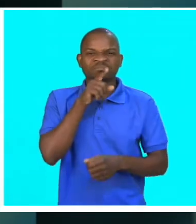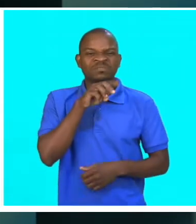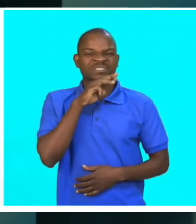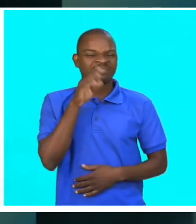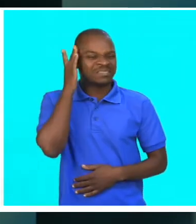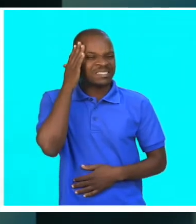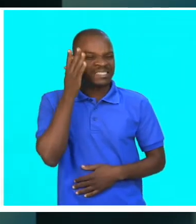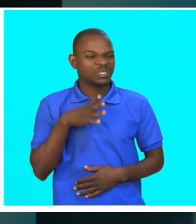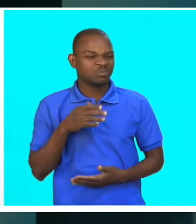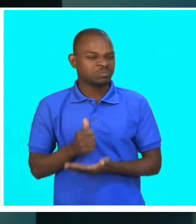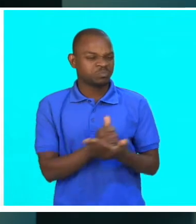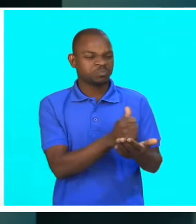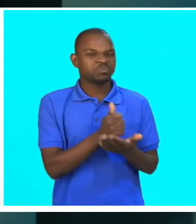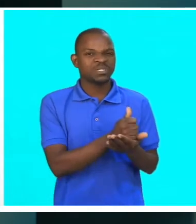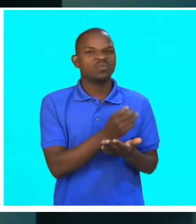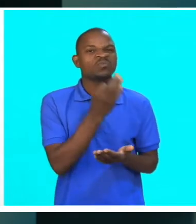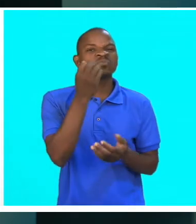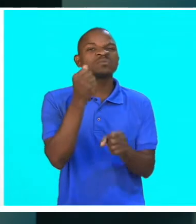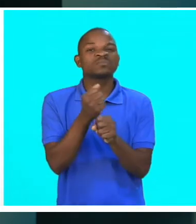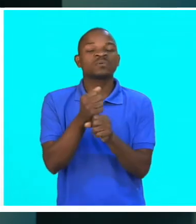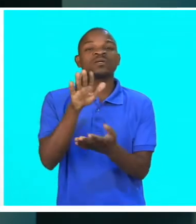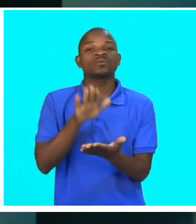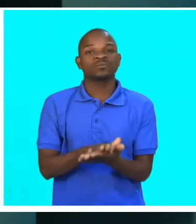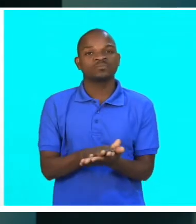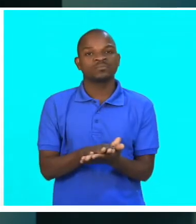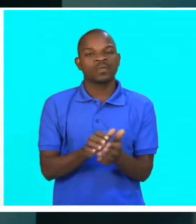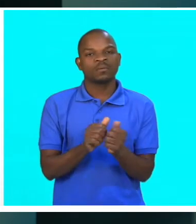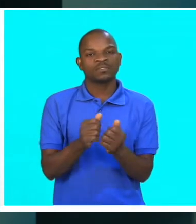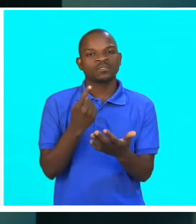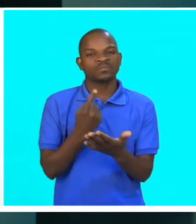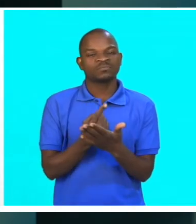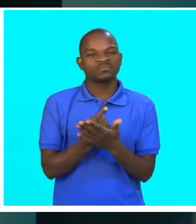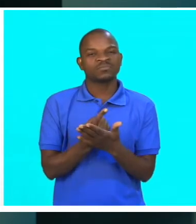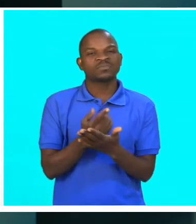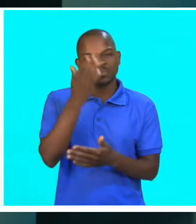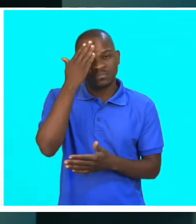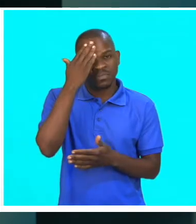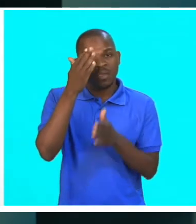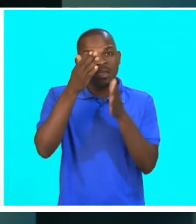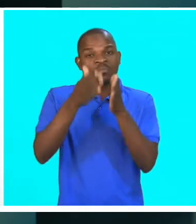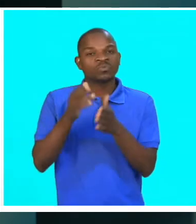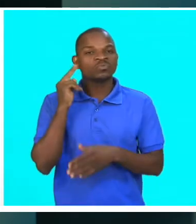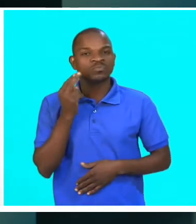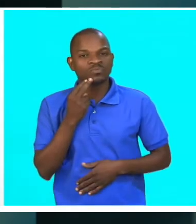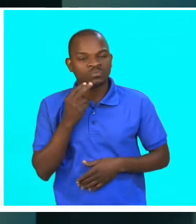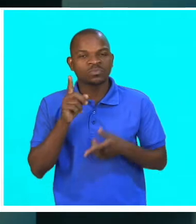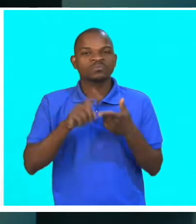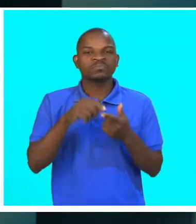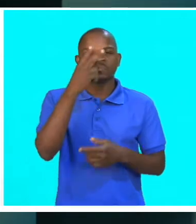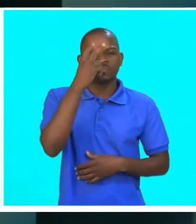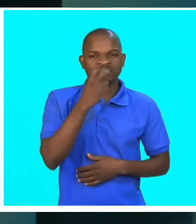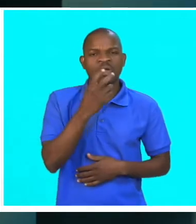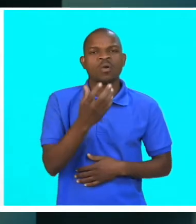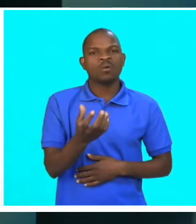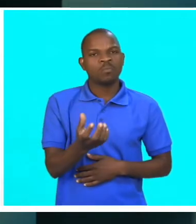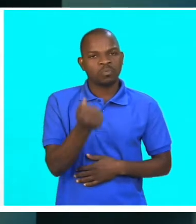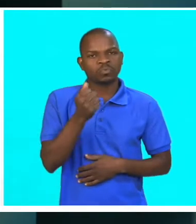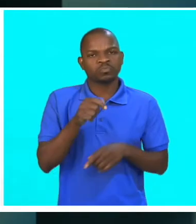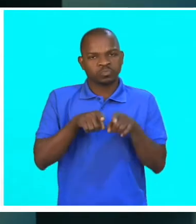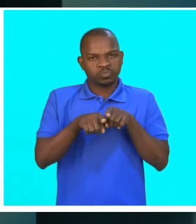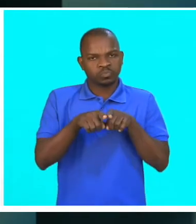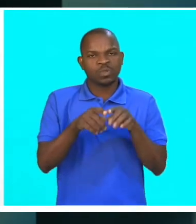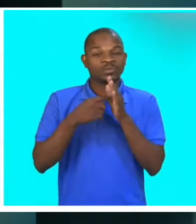dizem, vou investir para essa criança com deficiência, há de trabalhar aonde? Eu penso que as pessoas com deficiência auditiva, as pessoas com deficiência visual, podem muito bem